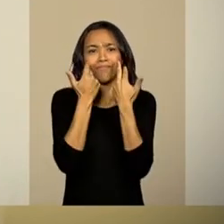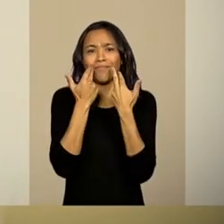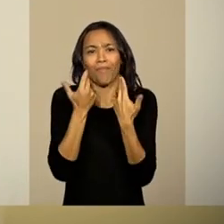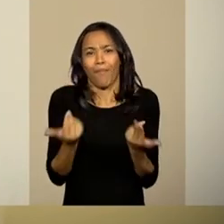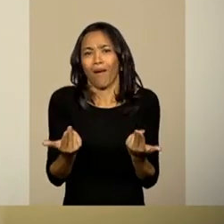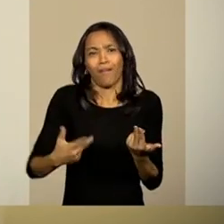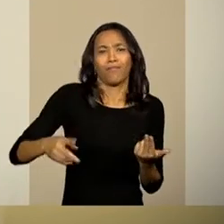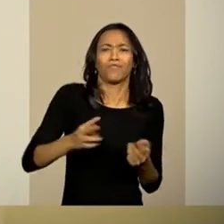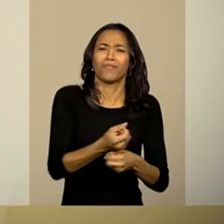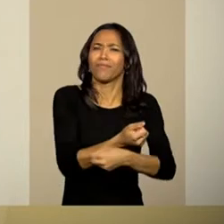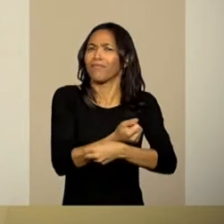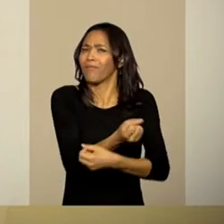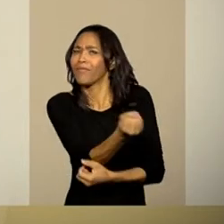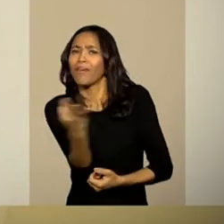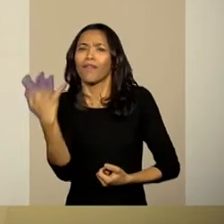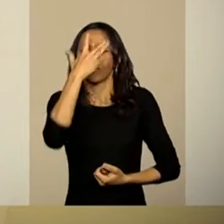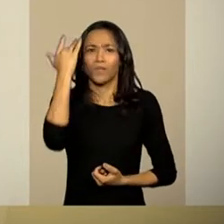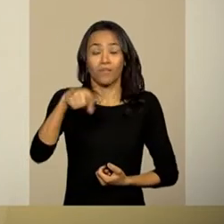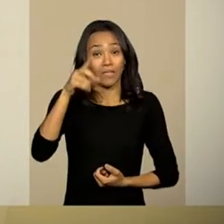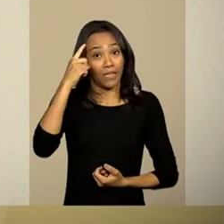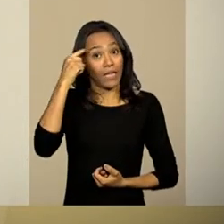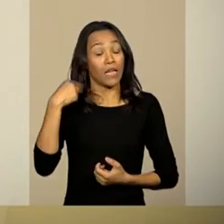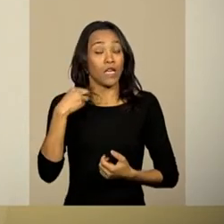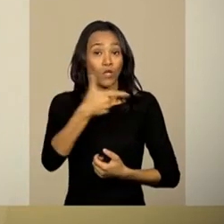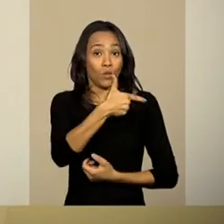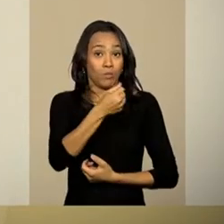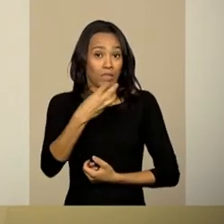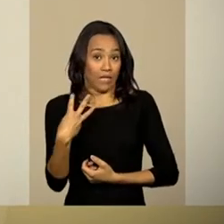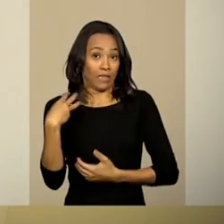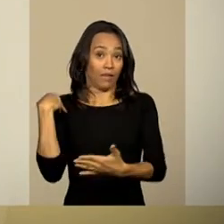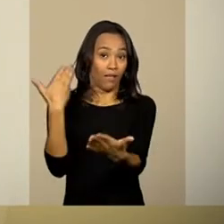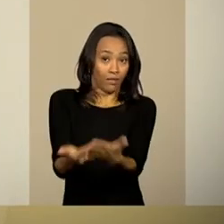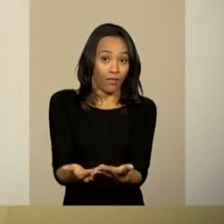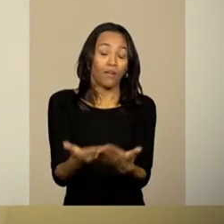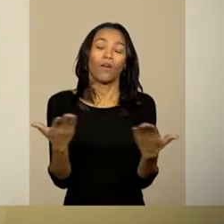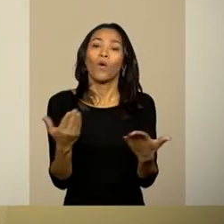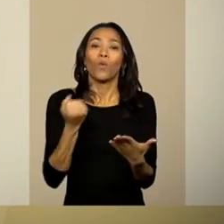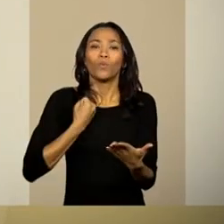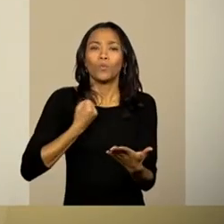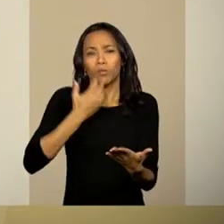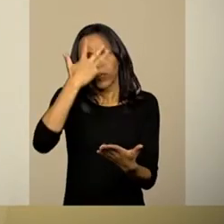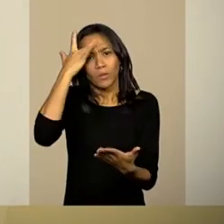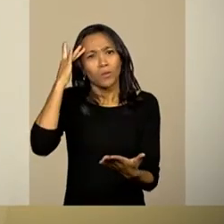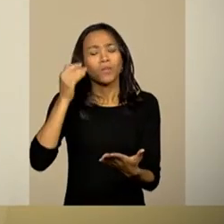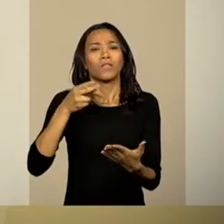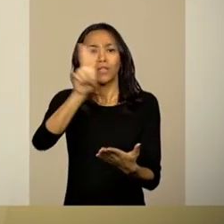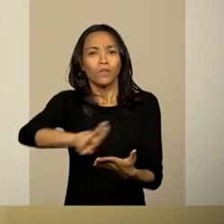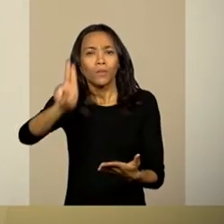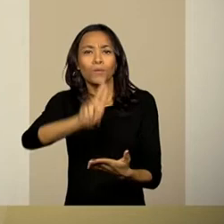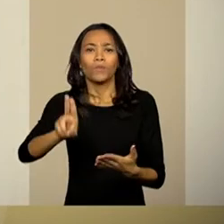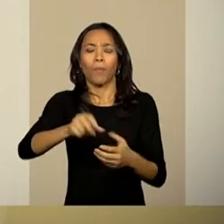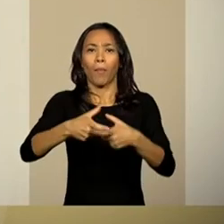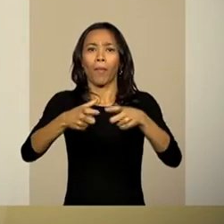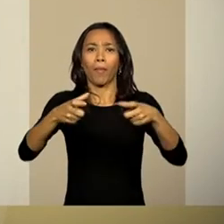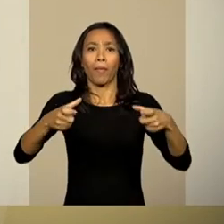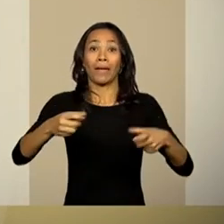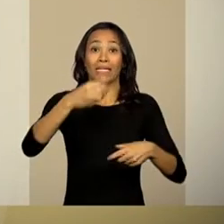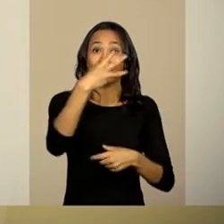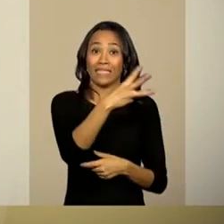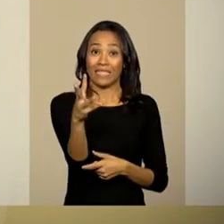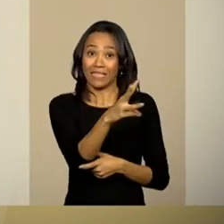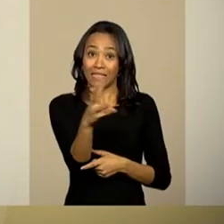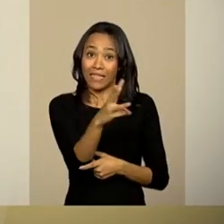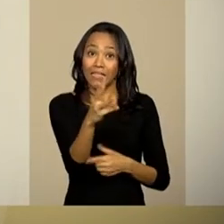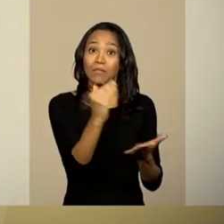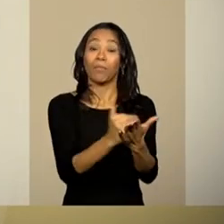de brasileiros. Para você ter uma ideia, de 2003 para cá, o número de passageiros nos aeroportos saltou de